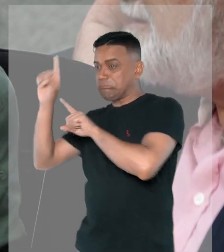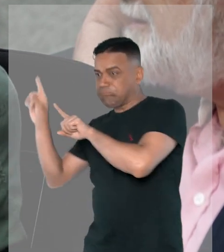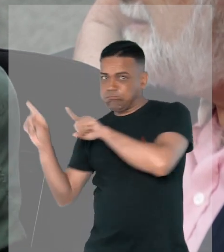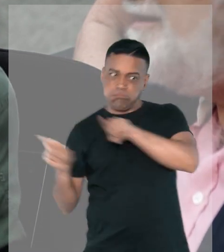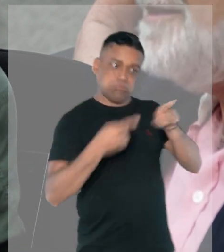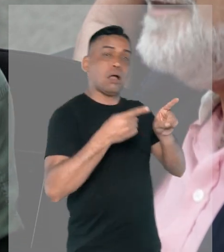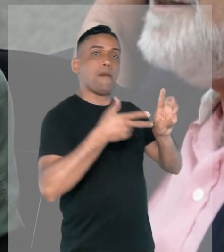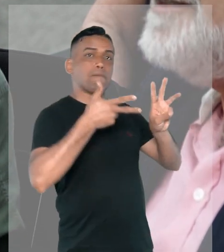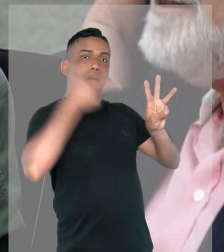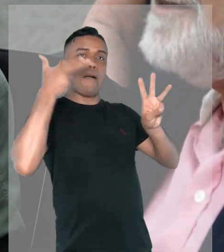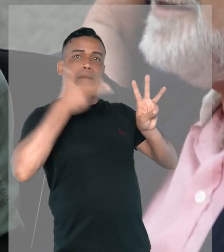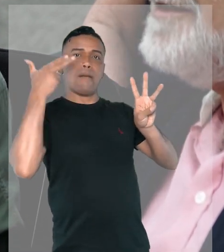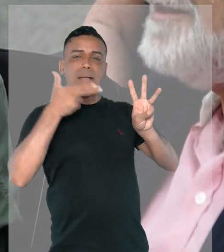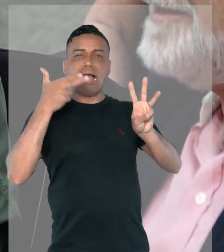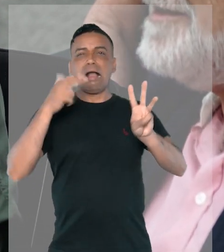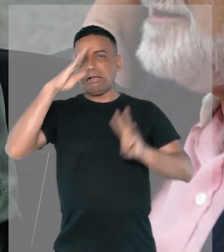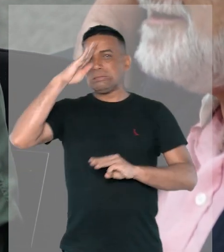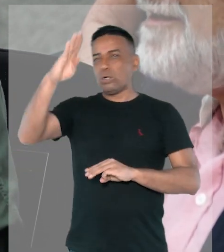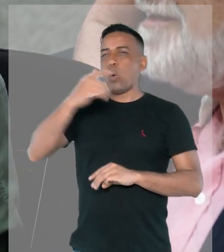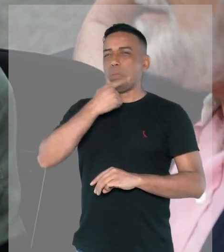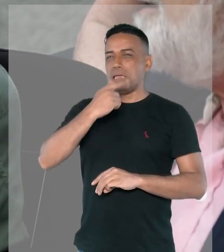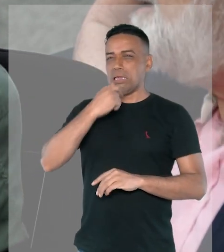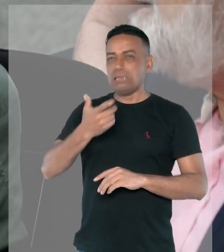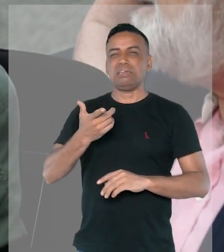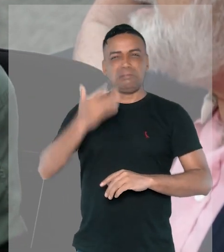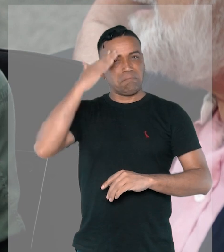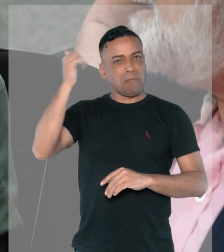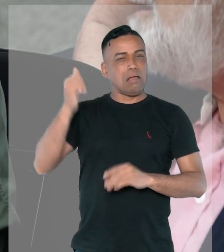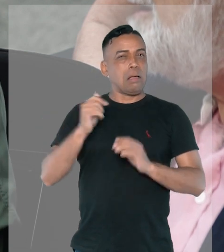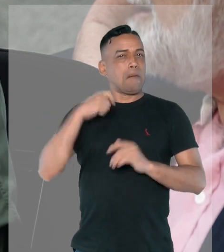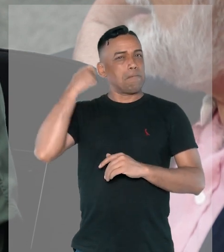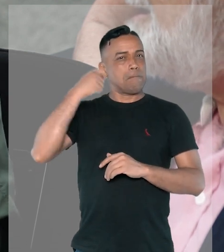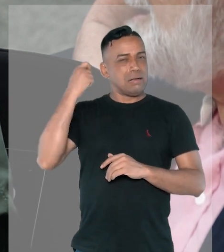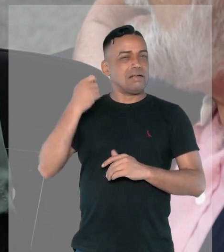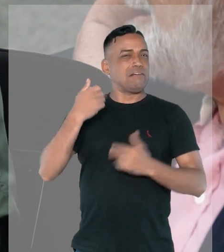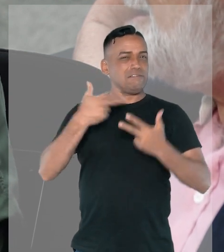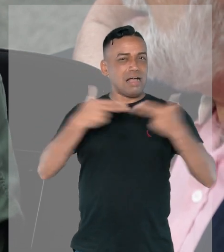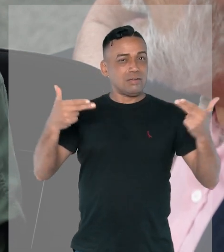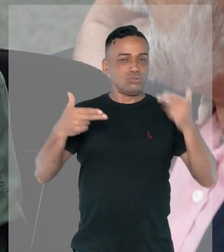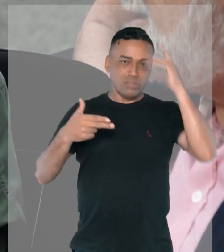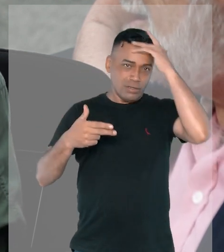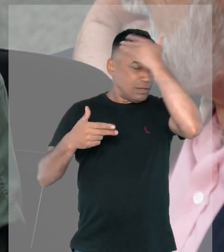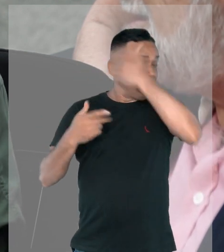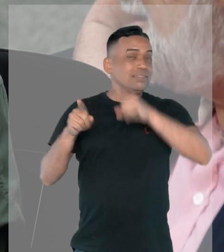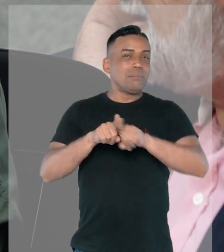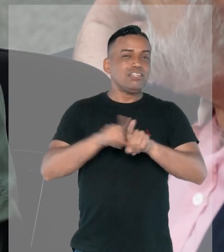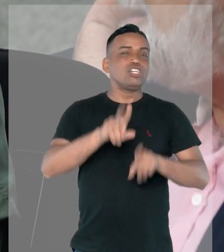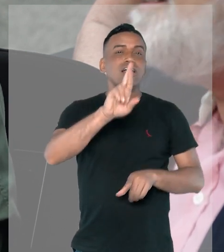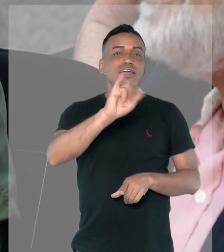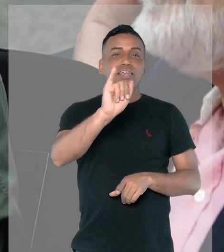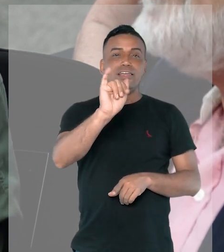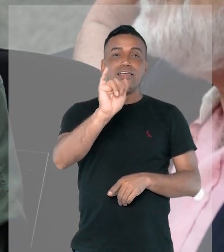né? Tenente Ripmaster, Cabo Rust, né? Sargento O'Hara, e tinha o Rin Tin Tin